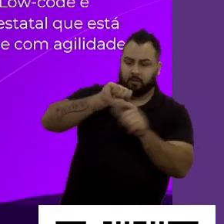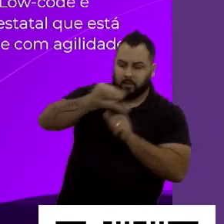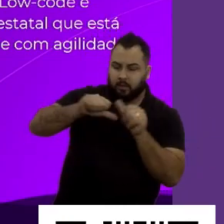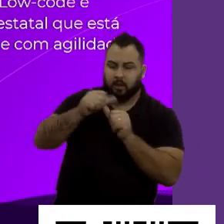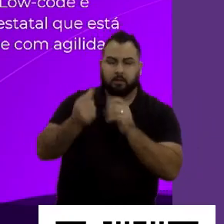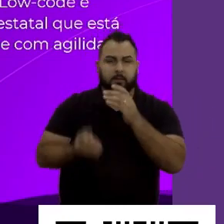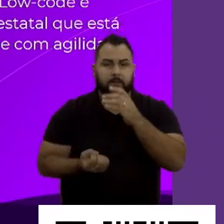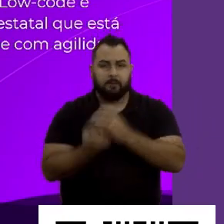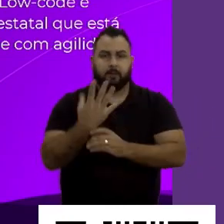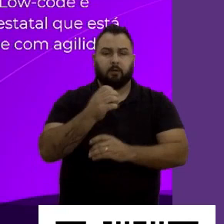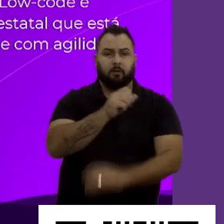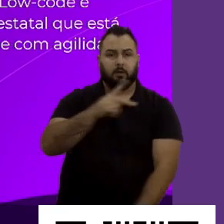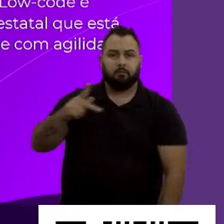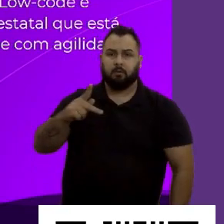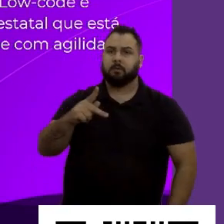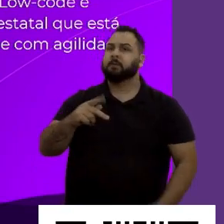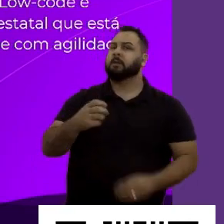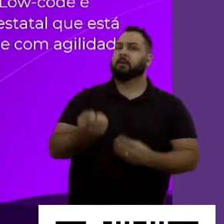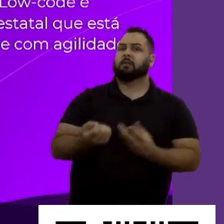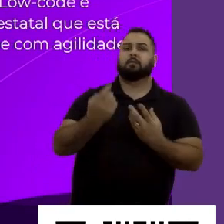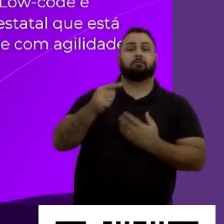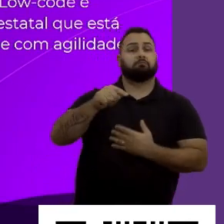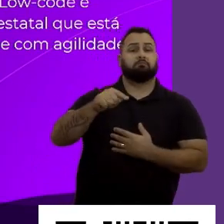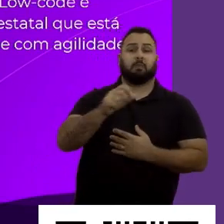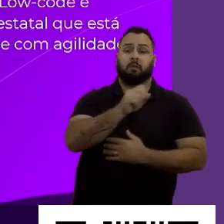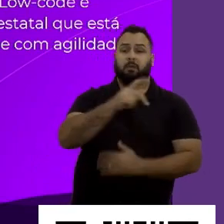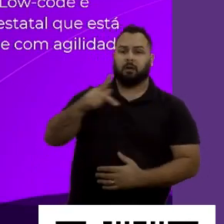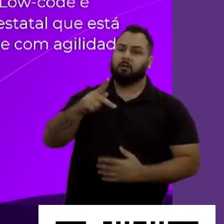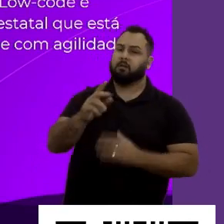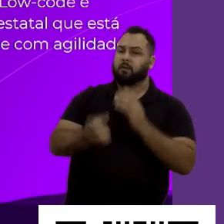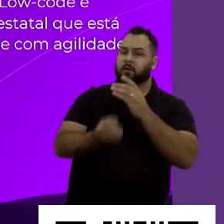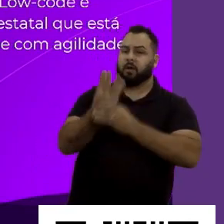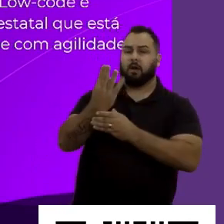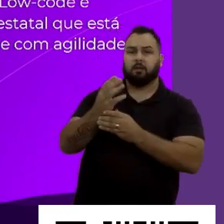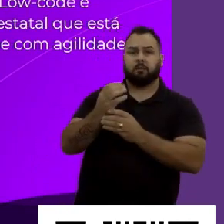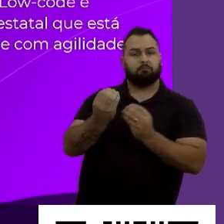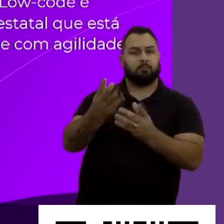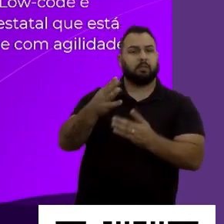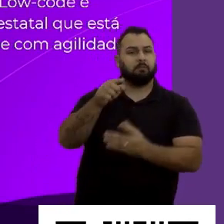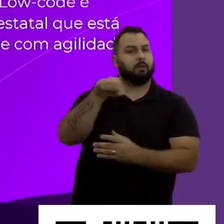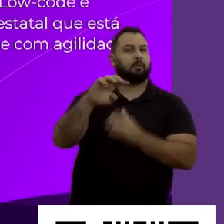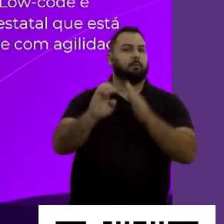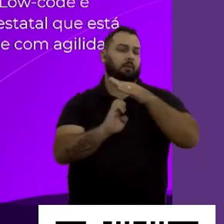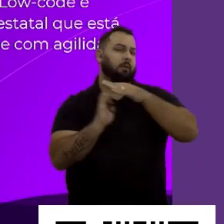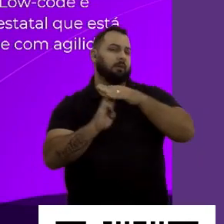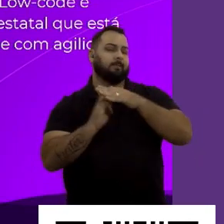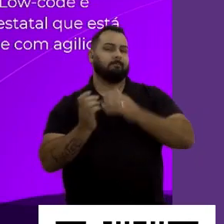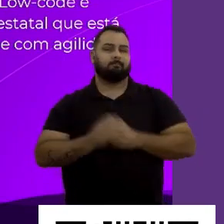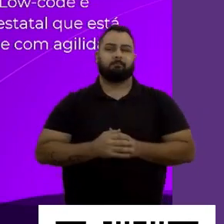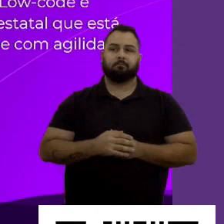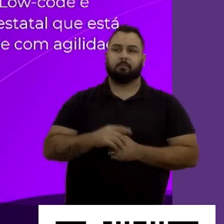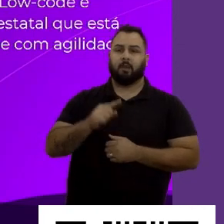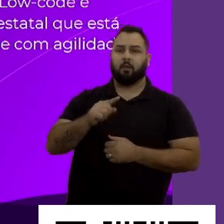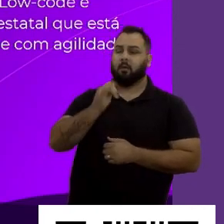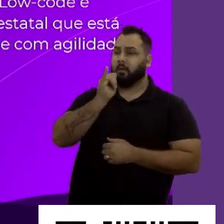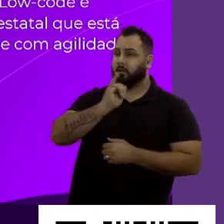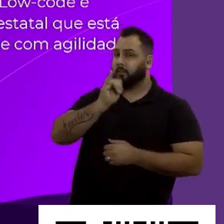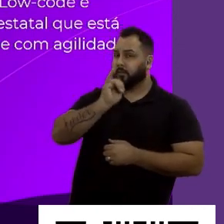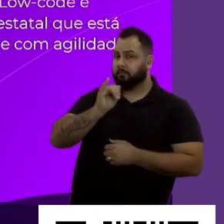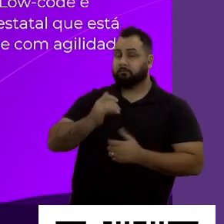para ele e tá em implementação já em fase de teste um exame que eu posso dar